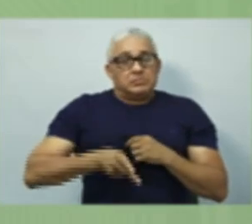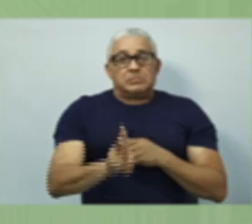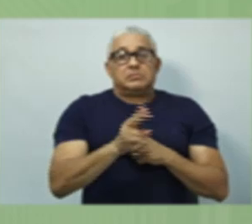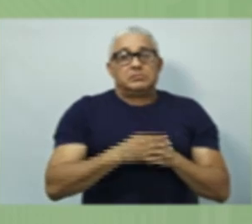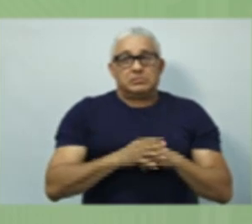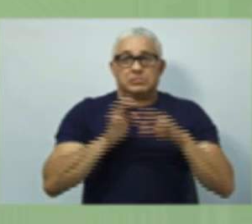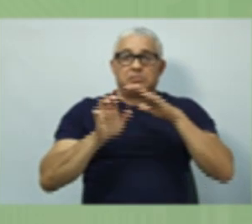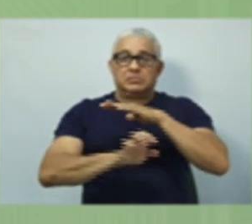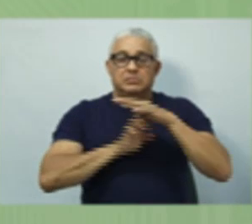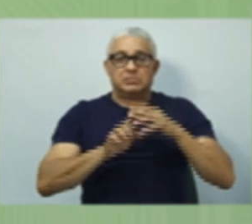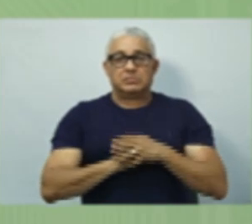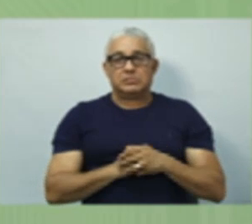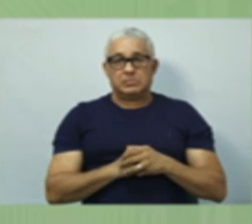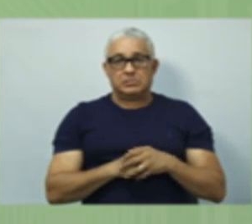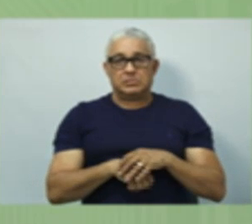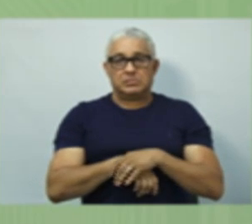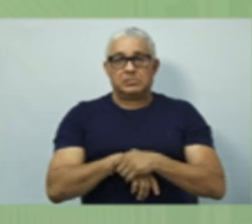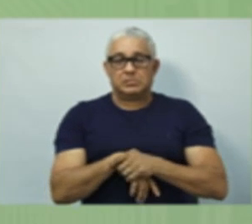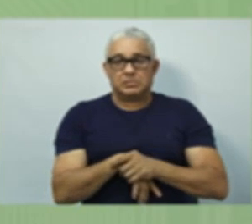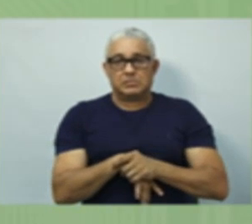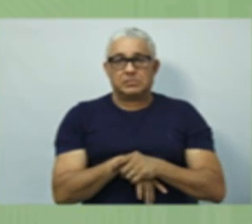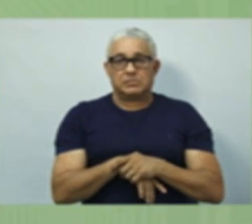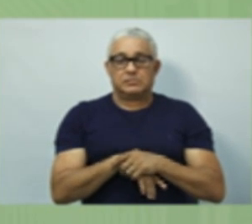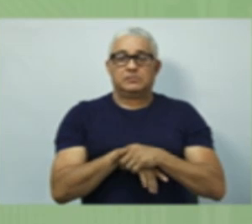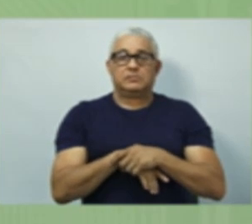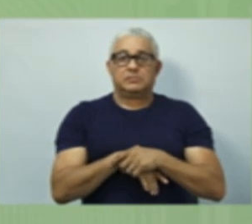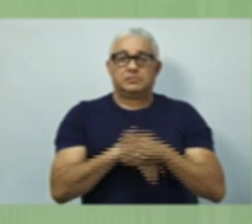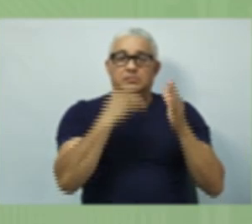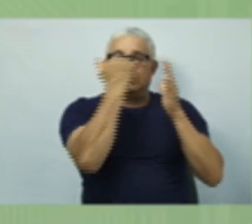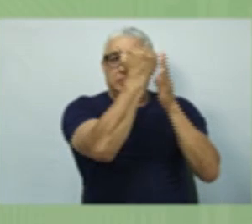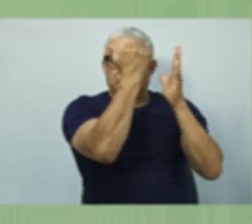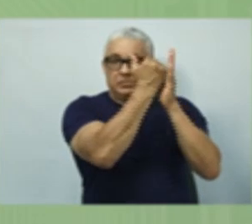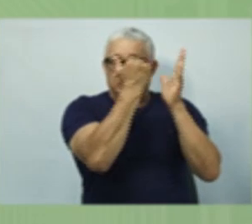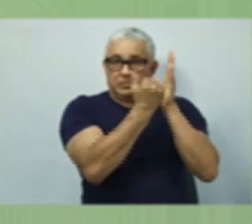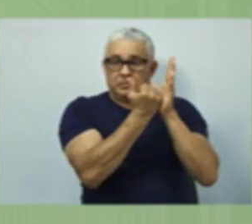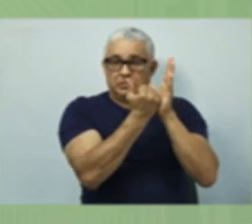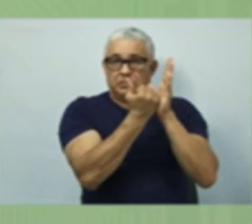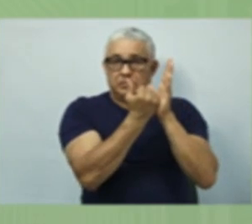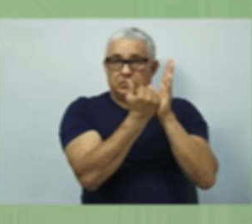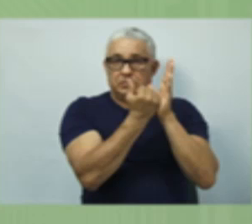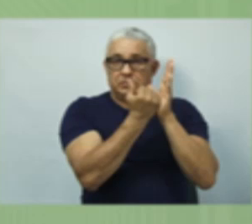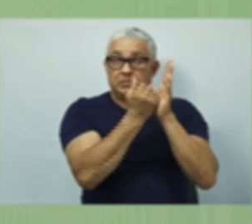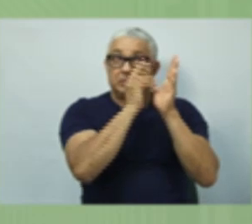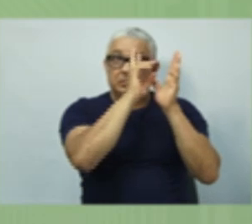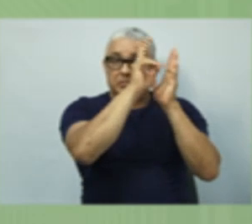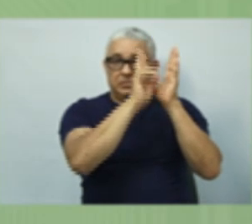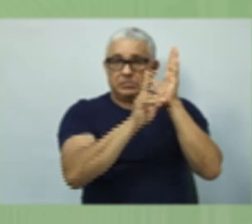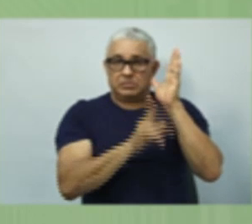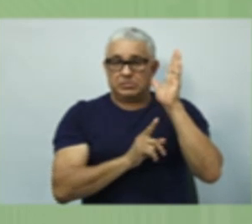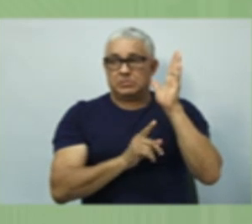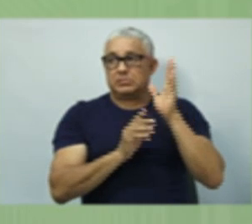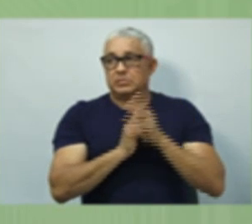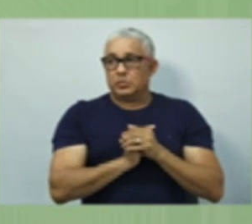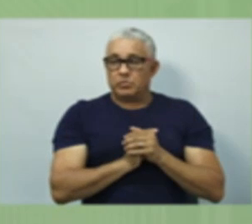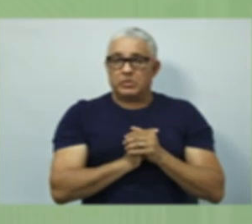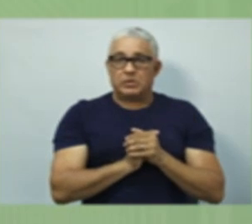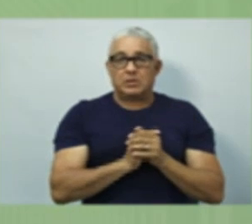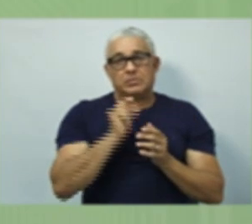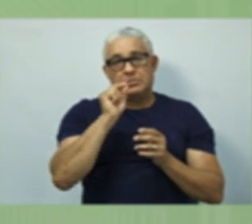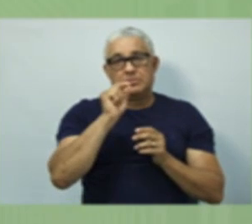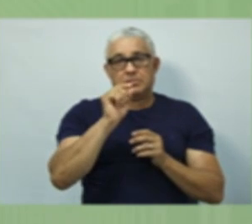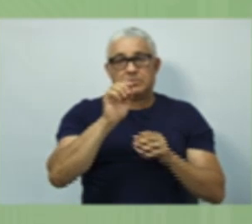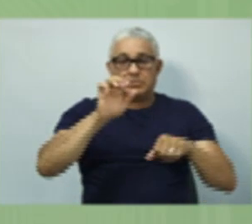as empresas, elas se dividem em níveis diferentes. Nós falamos aí sobre o